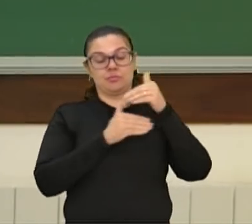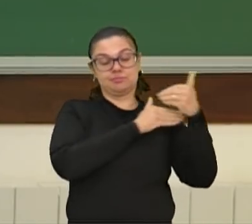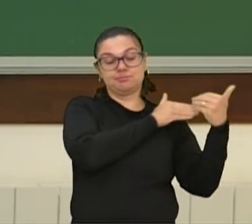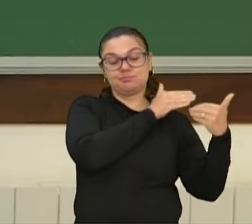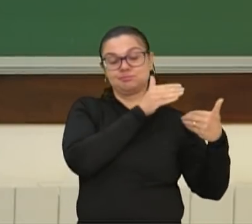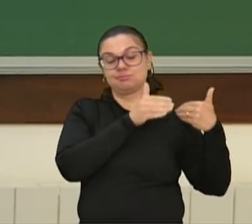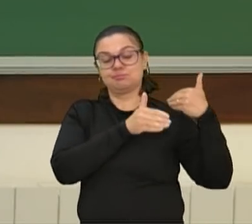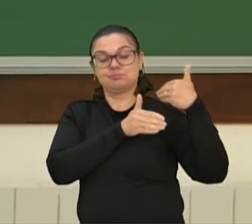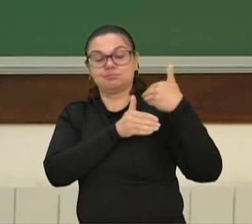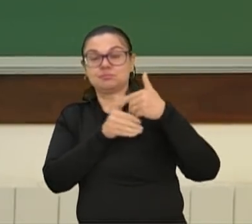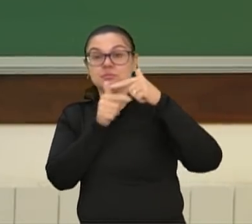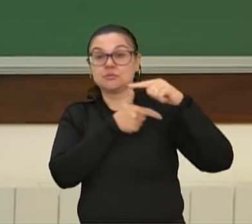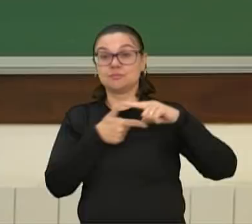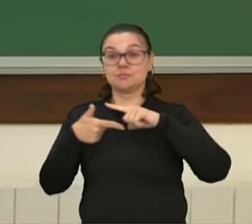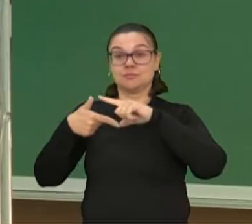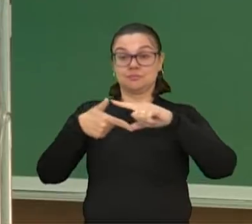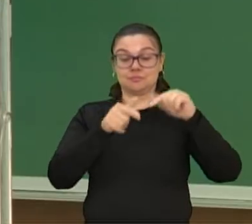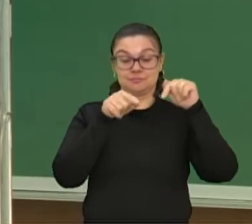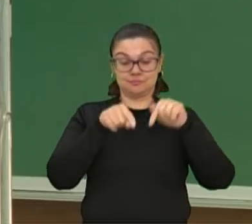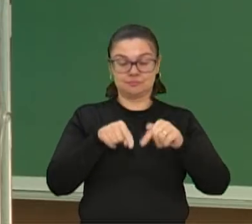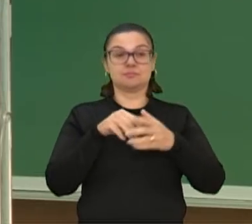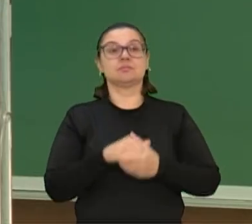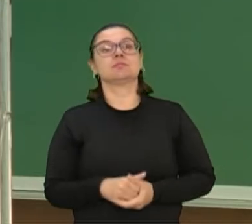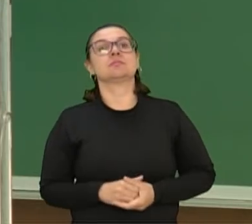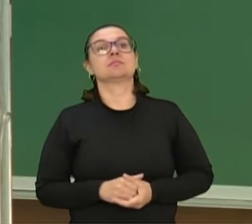toda uma lógica em cima disso.